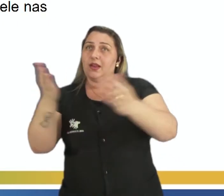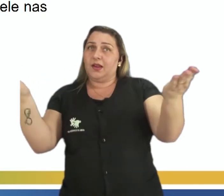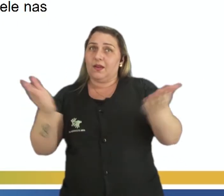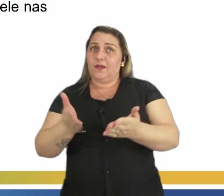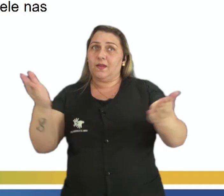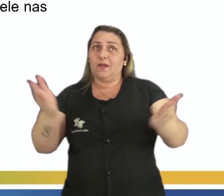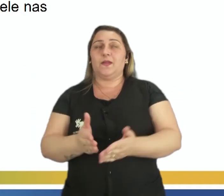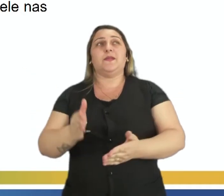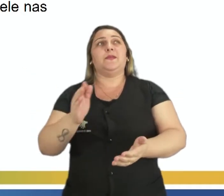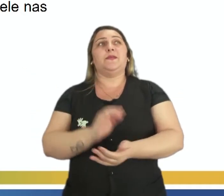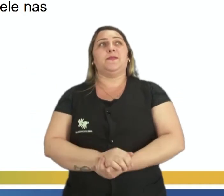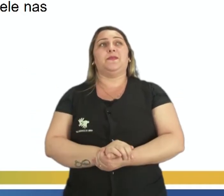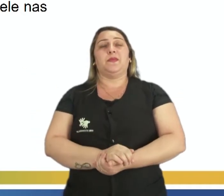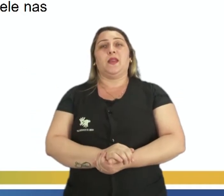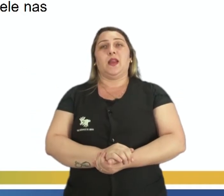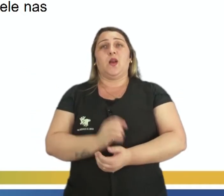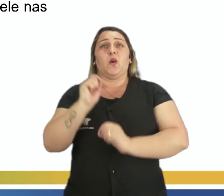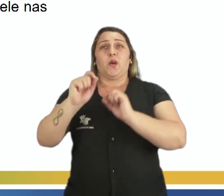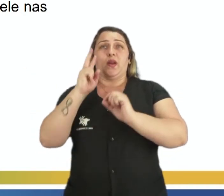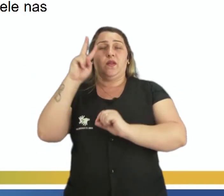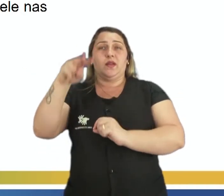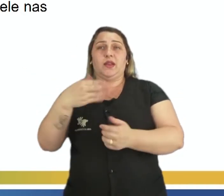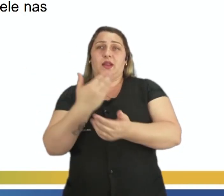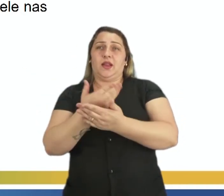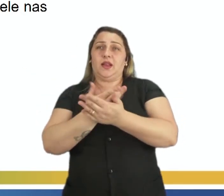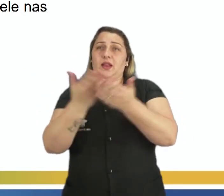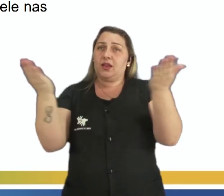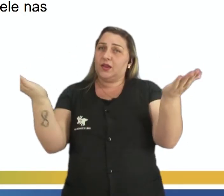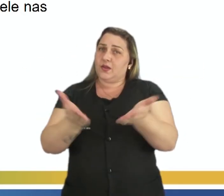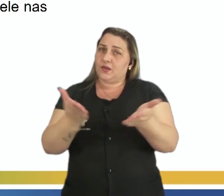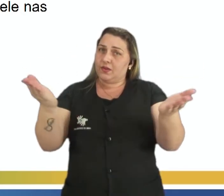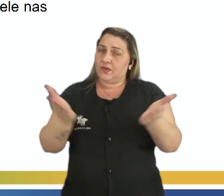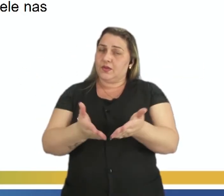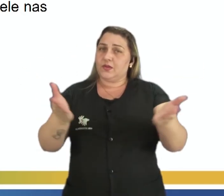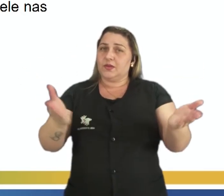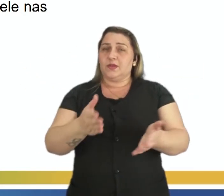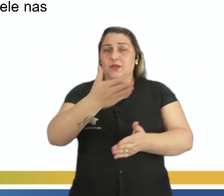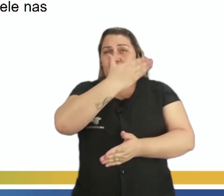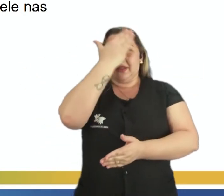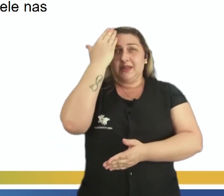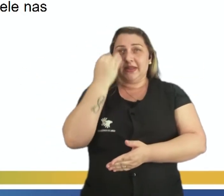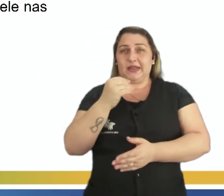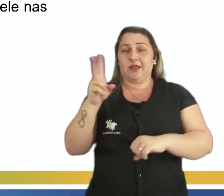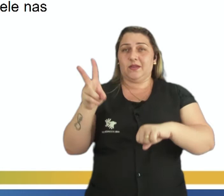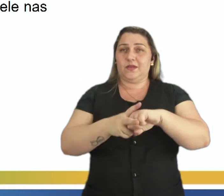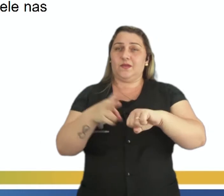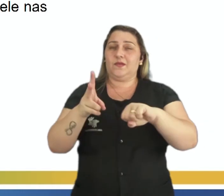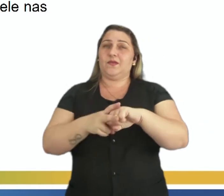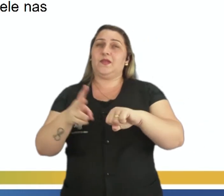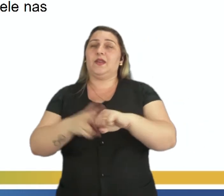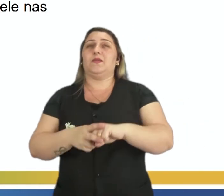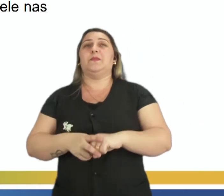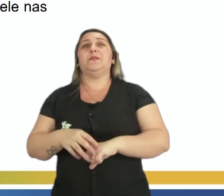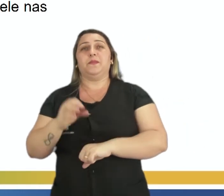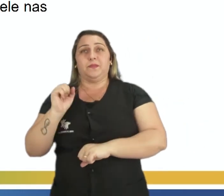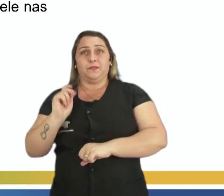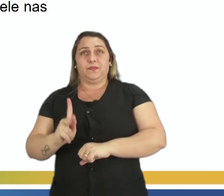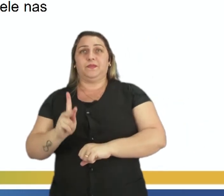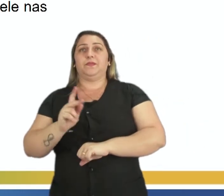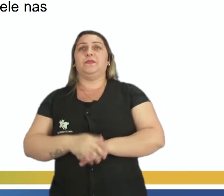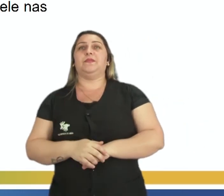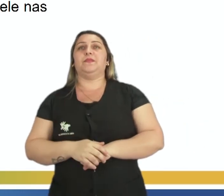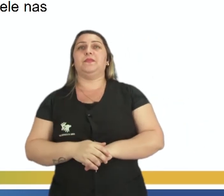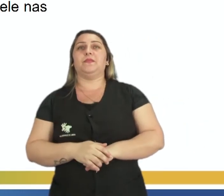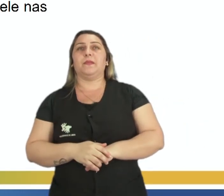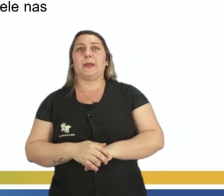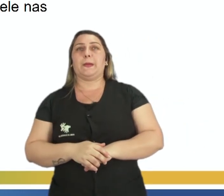aqui? Vamos exercitar o que vimos na aula de hoje de uma forma que você não esqueça mais os verbos e os modos verbais, ok?